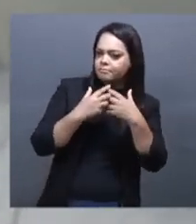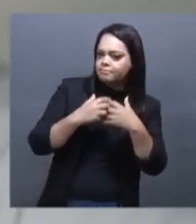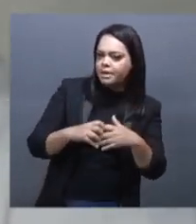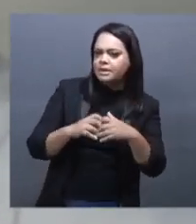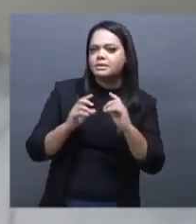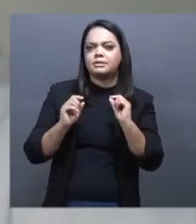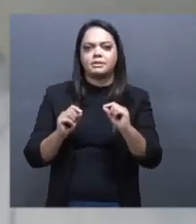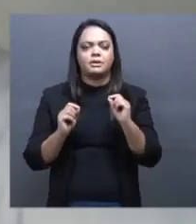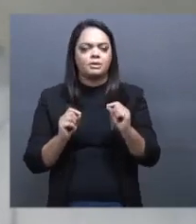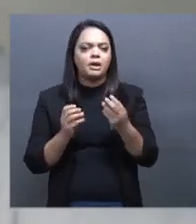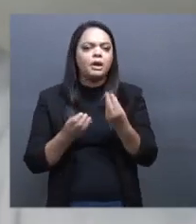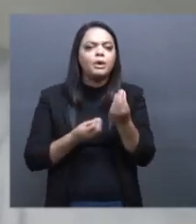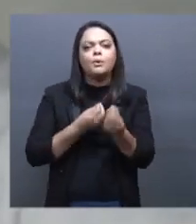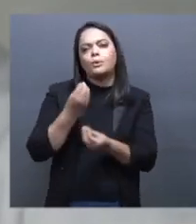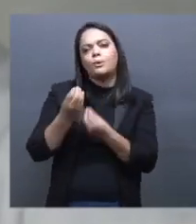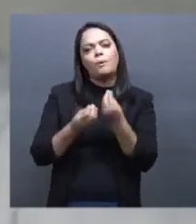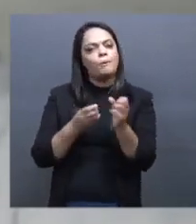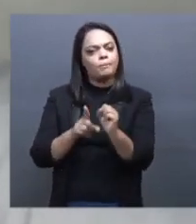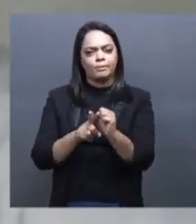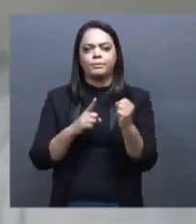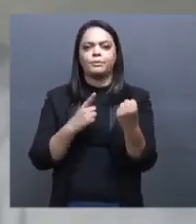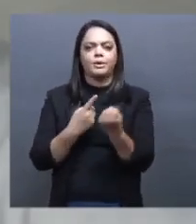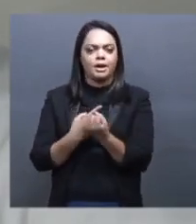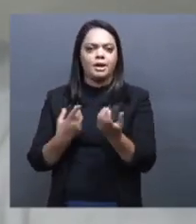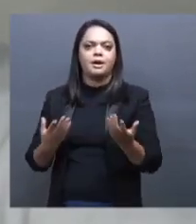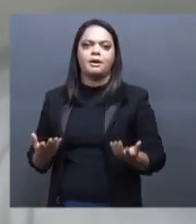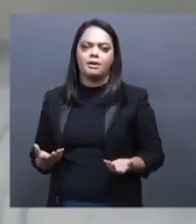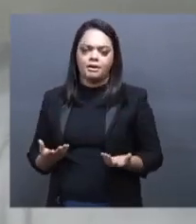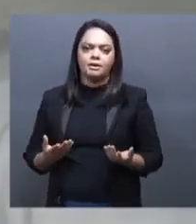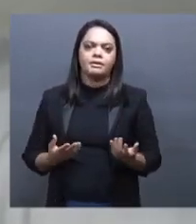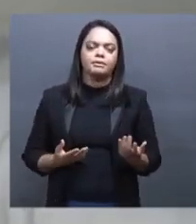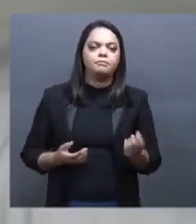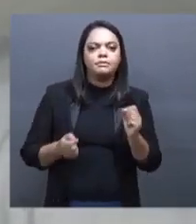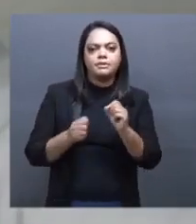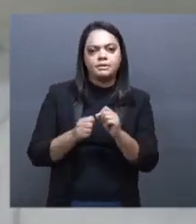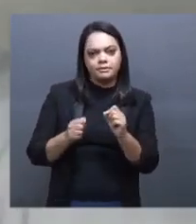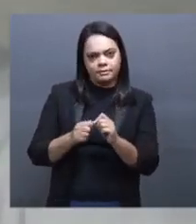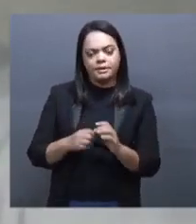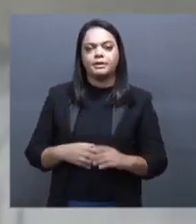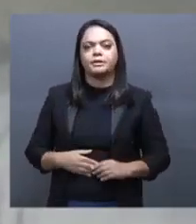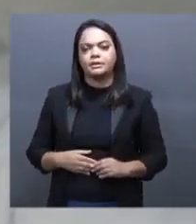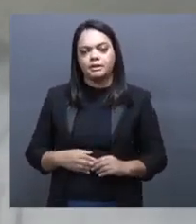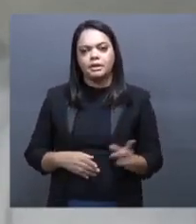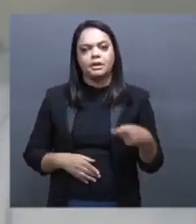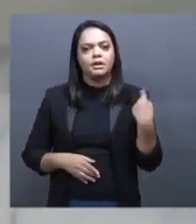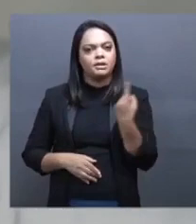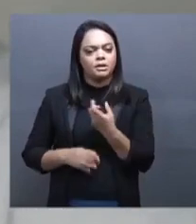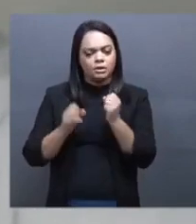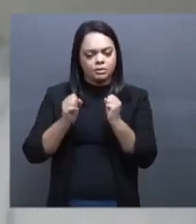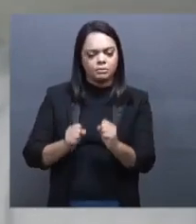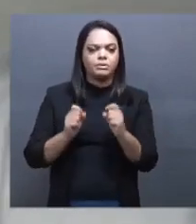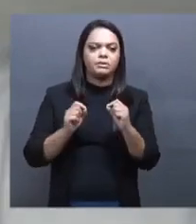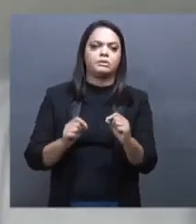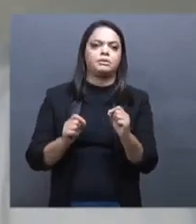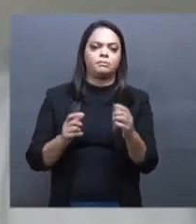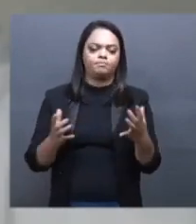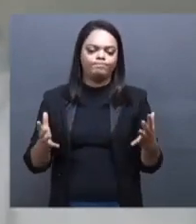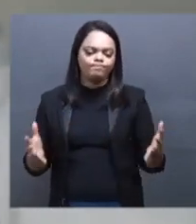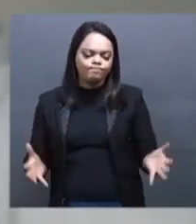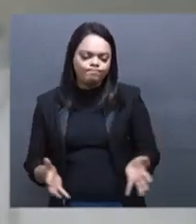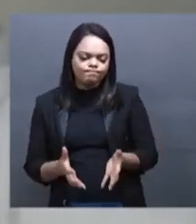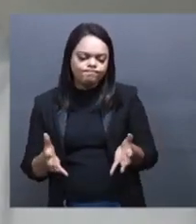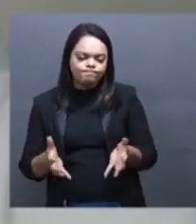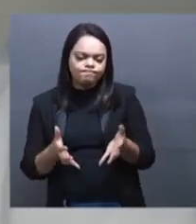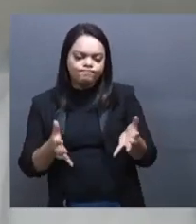repensar o modo como a sociedade e as estruturas estão feitas, né? A gente pode reconstruir